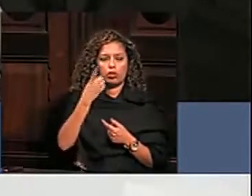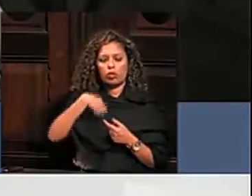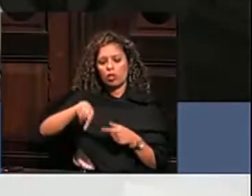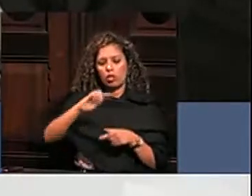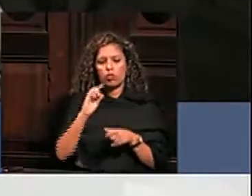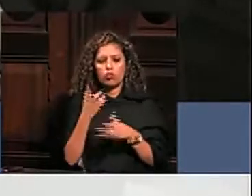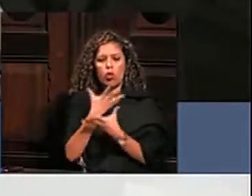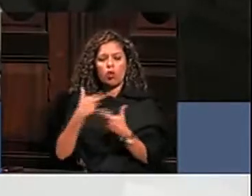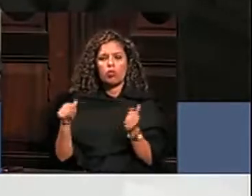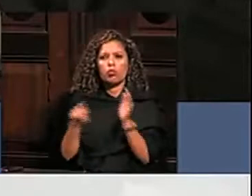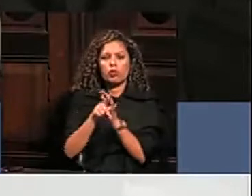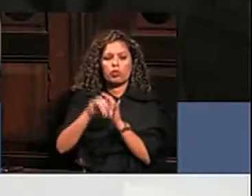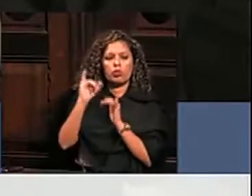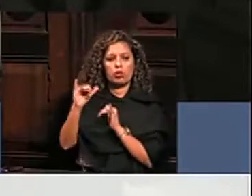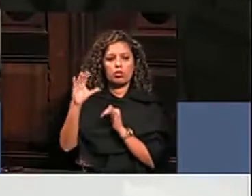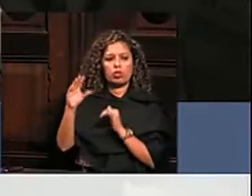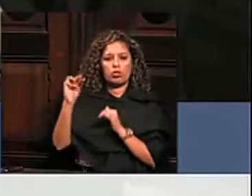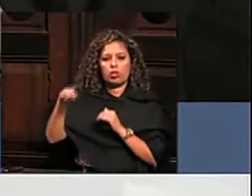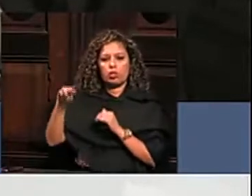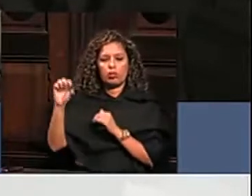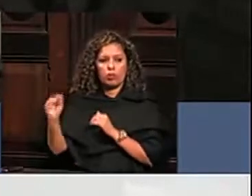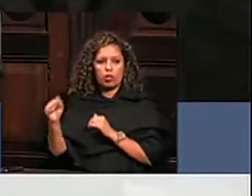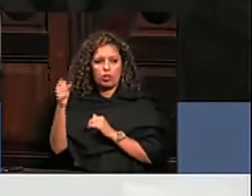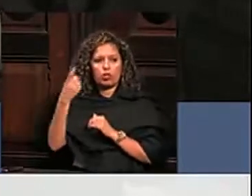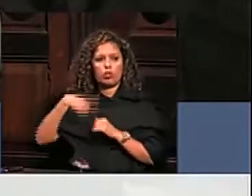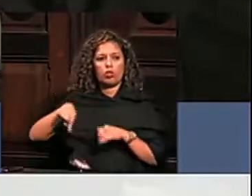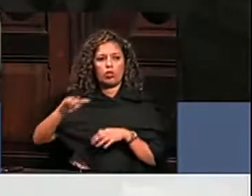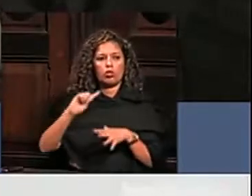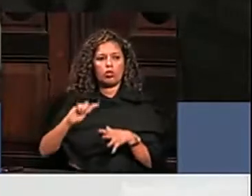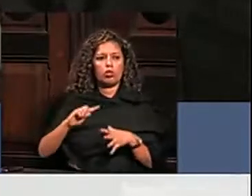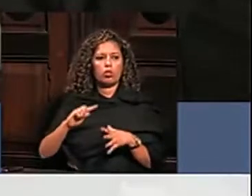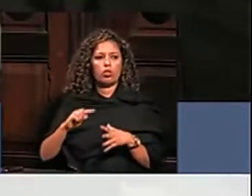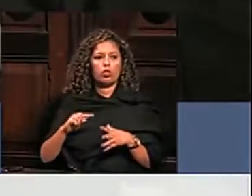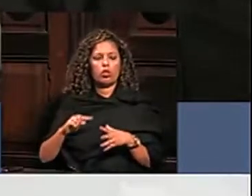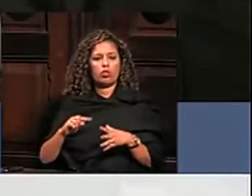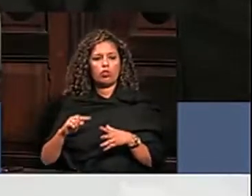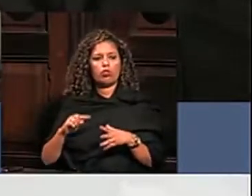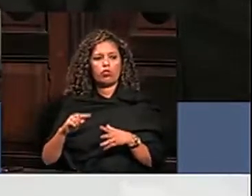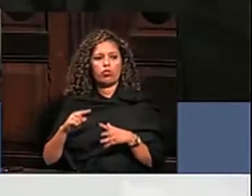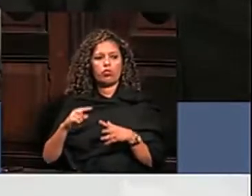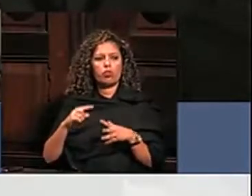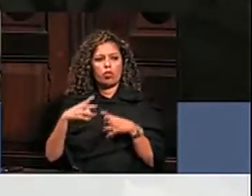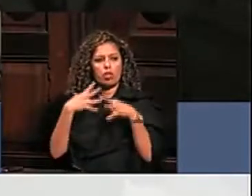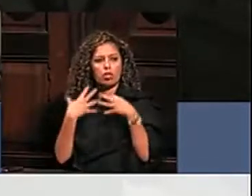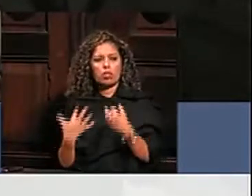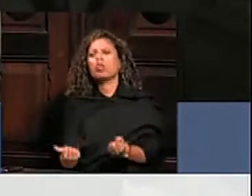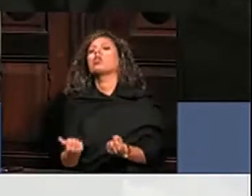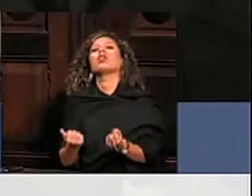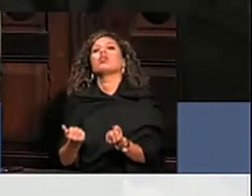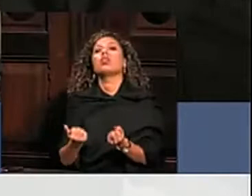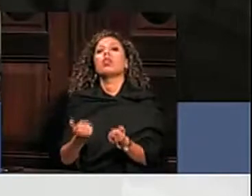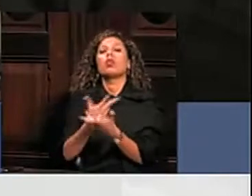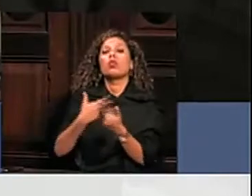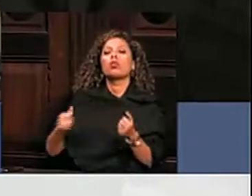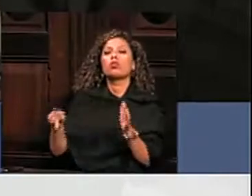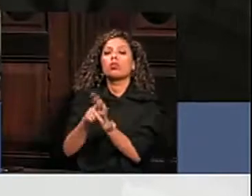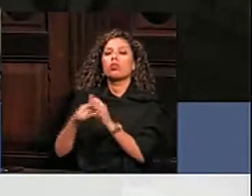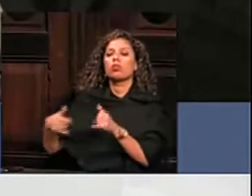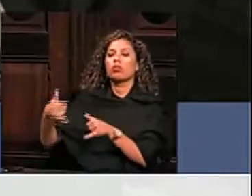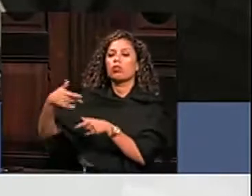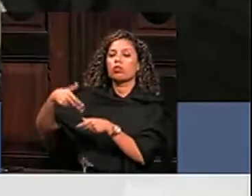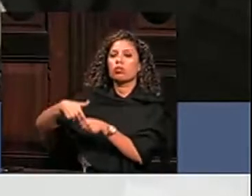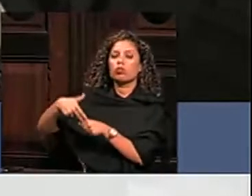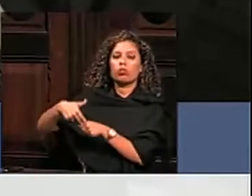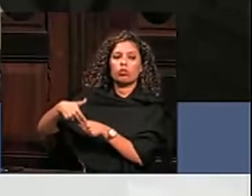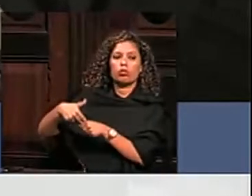ICMS e eu me posicionei favoravelmente à redução de 16 para 12 da alíquota do diesel para poder